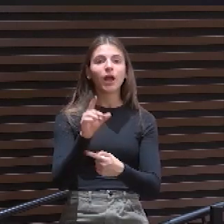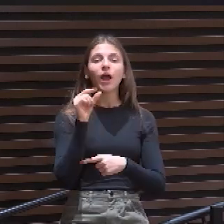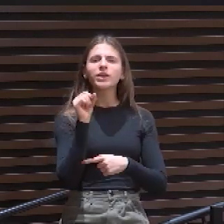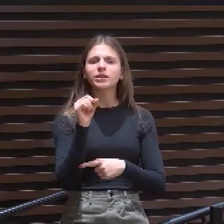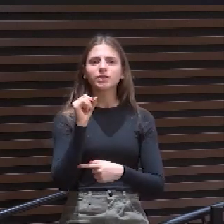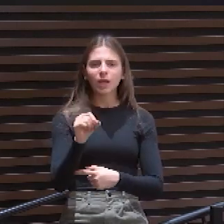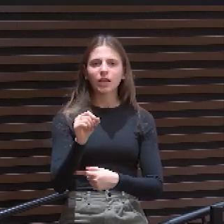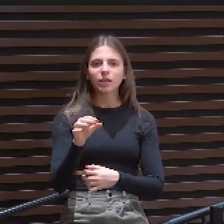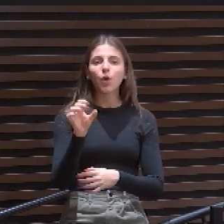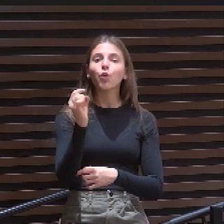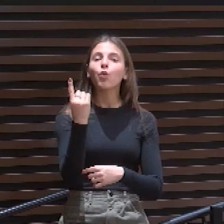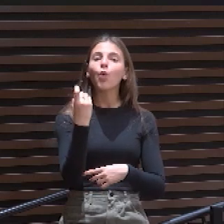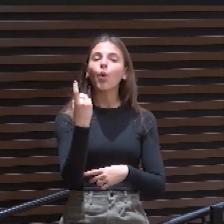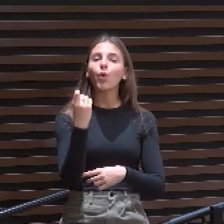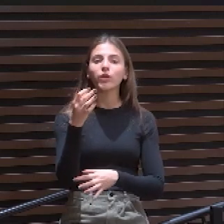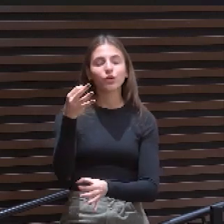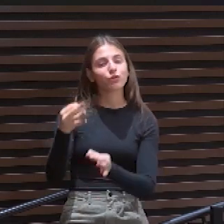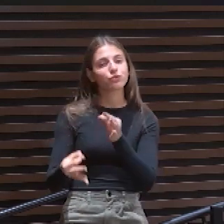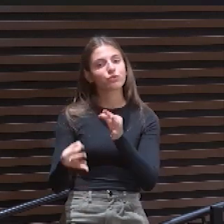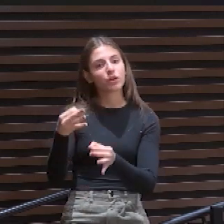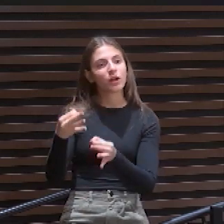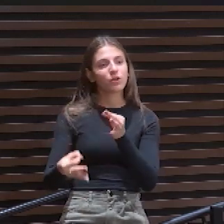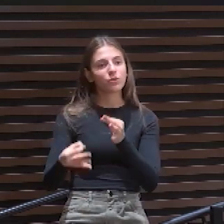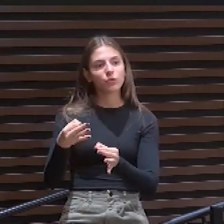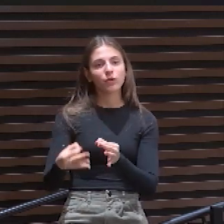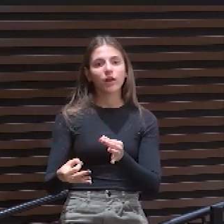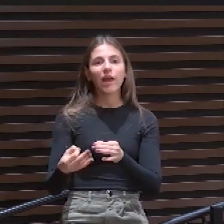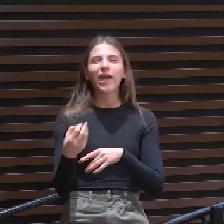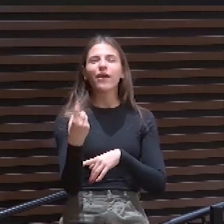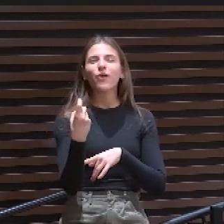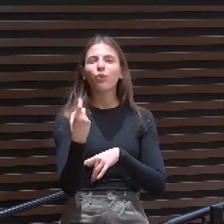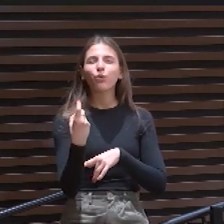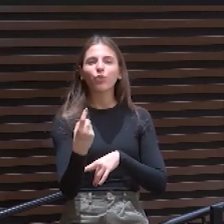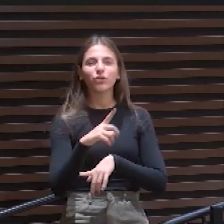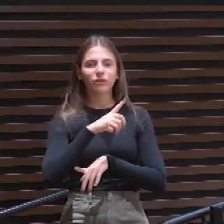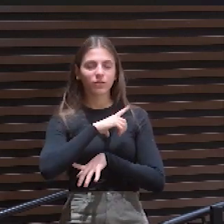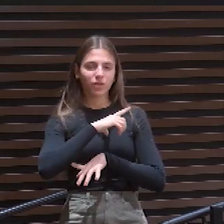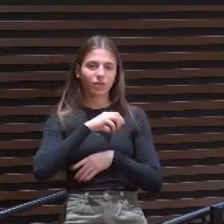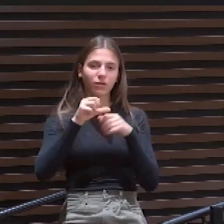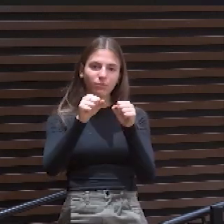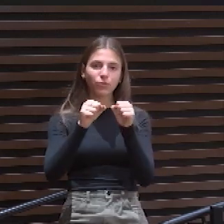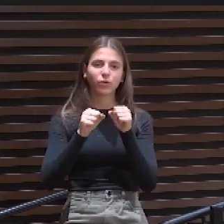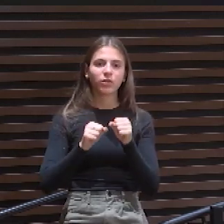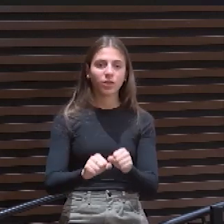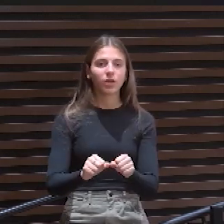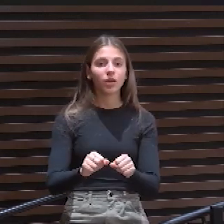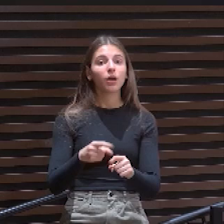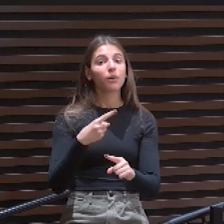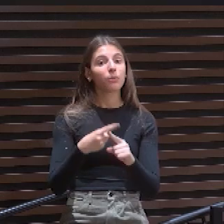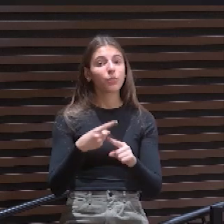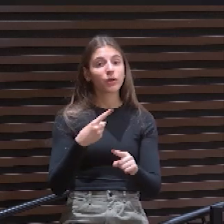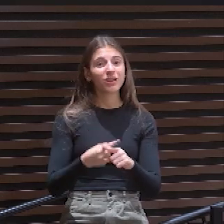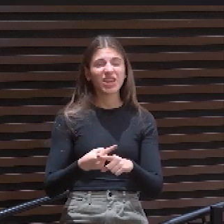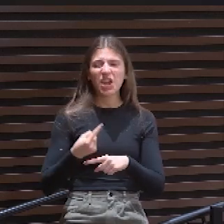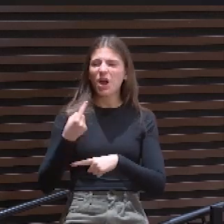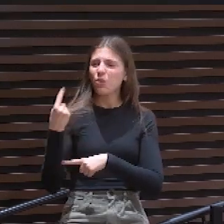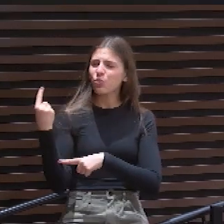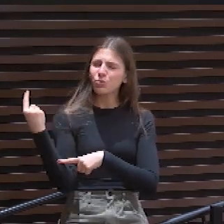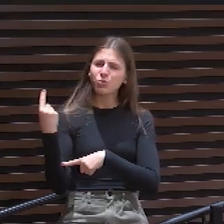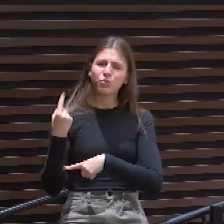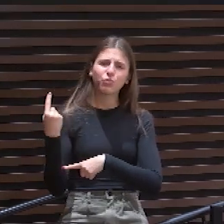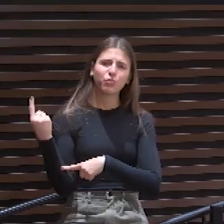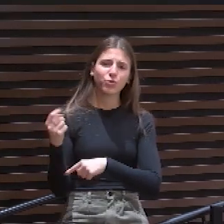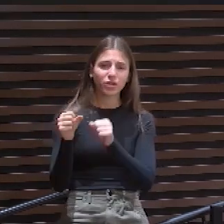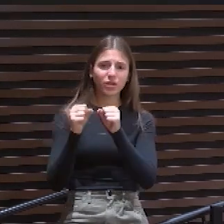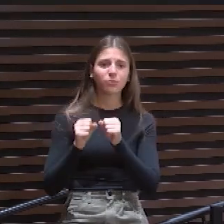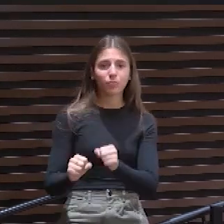julgador. Àquele que tem poder para tanto, pois é o único que pode salvar e condenar. Vamos